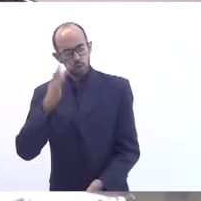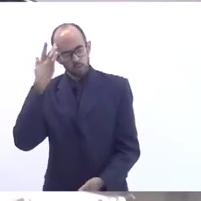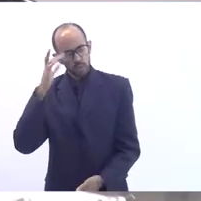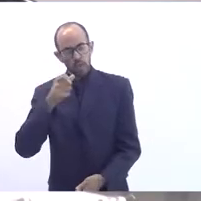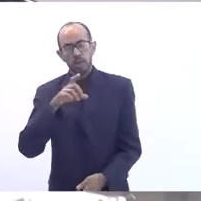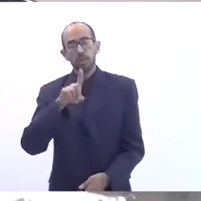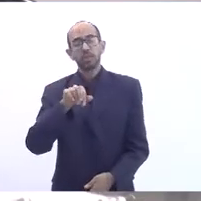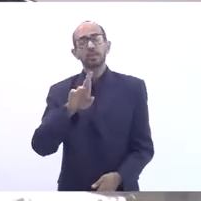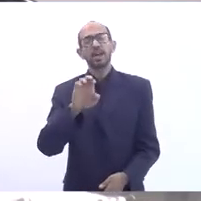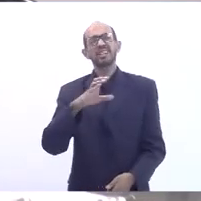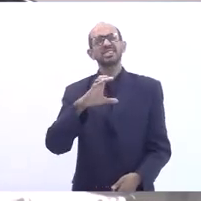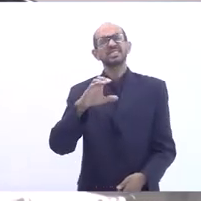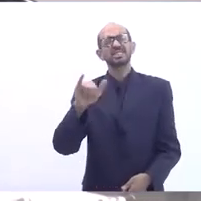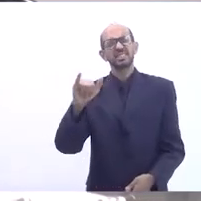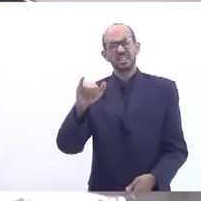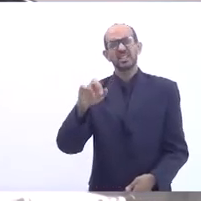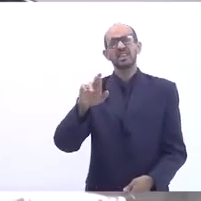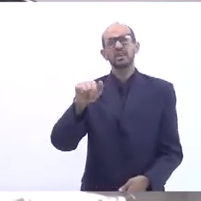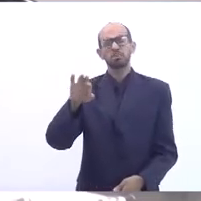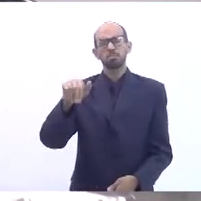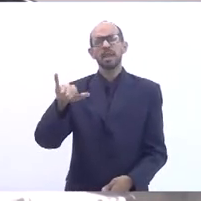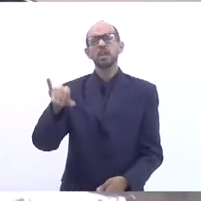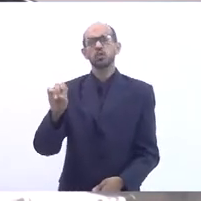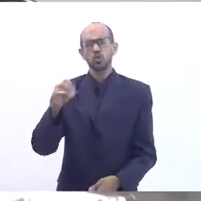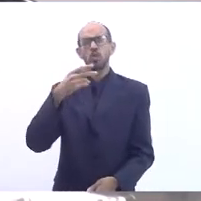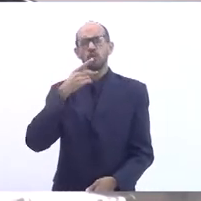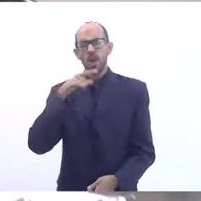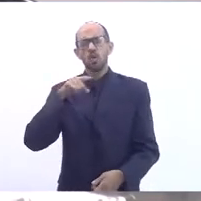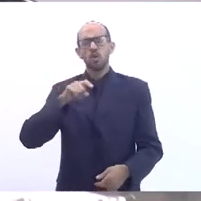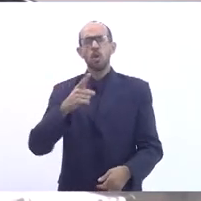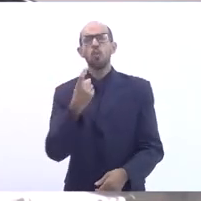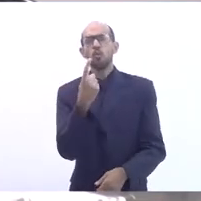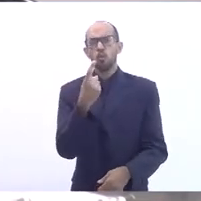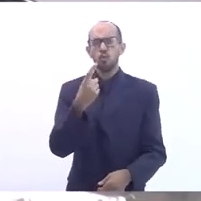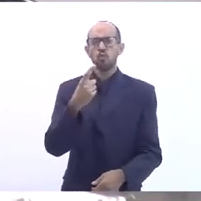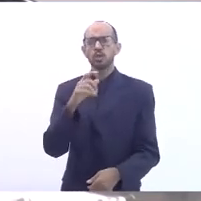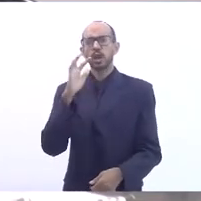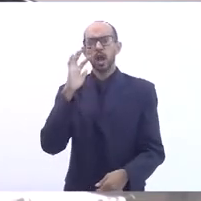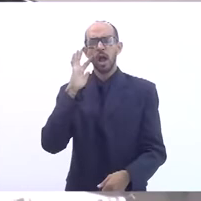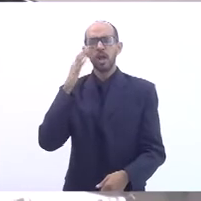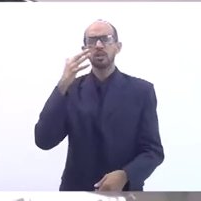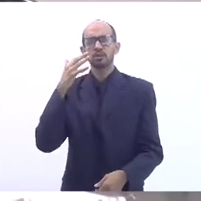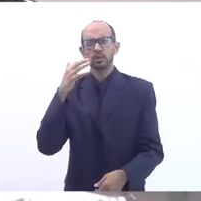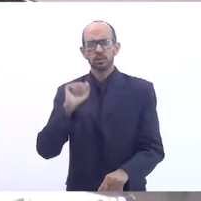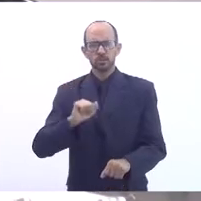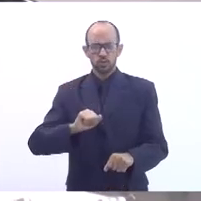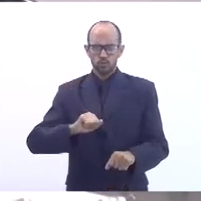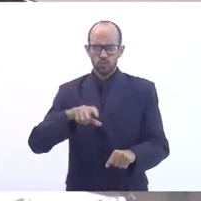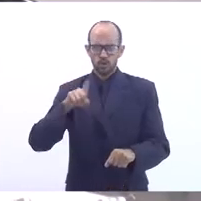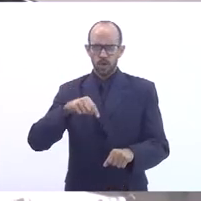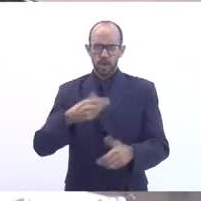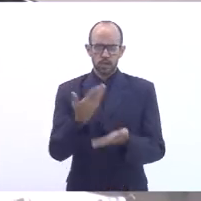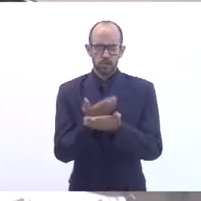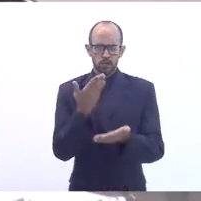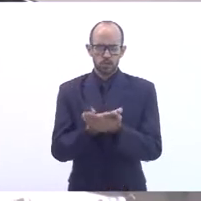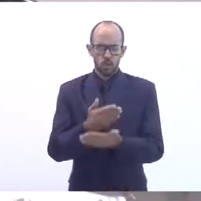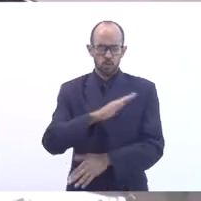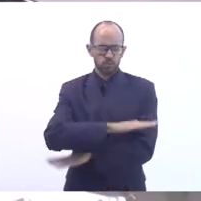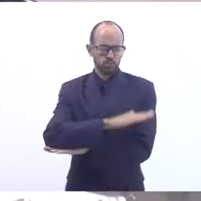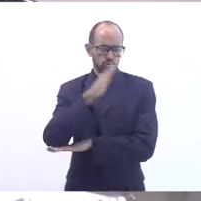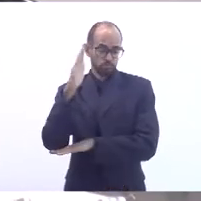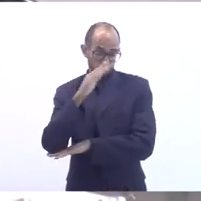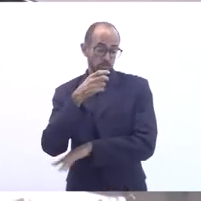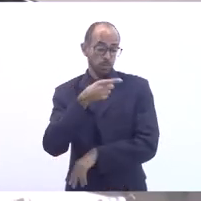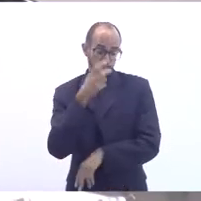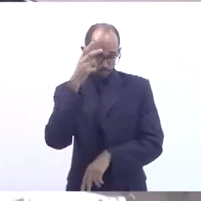Ribeiro que falou sobre isso na que alternar a única a voz presídios eram realmente as escolas de tempo integral e quanto ele tava